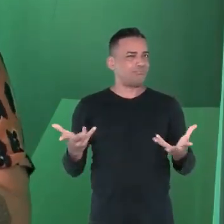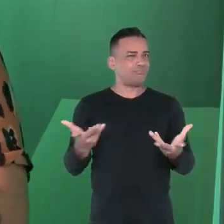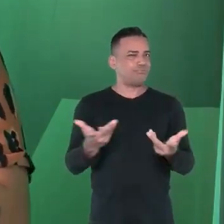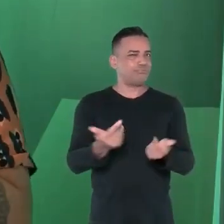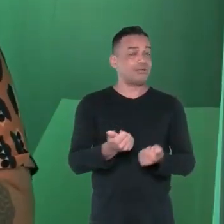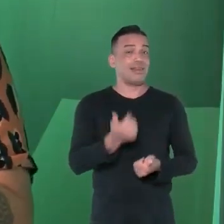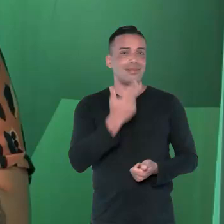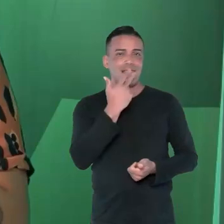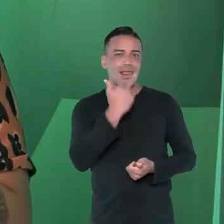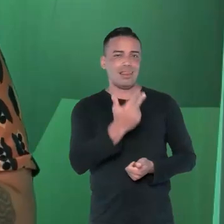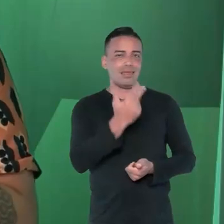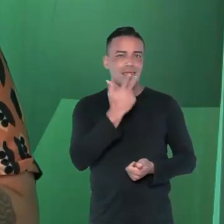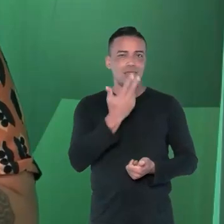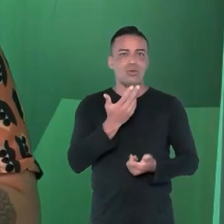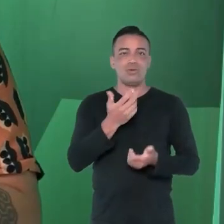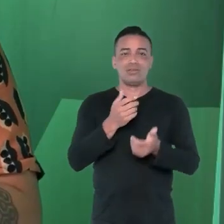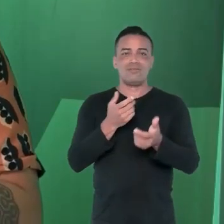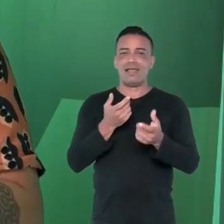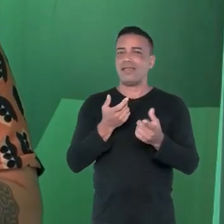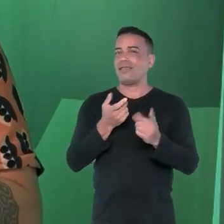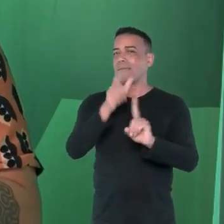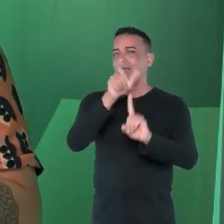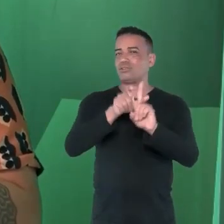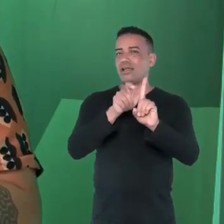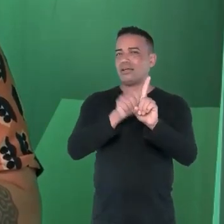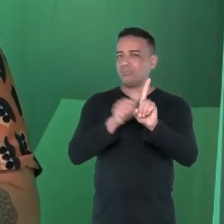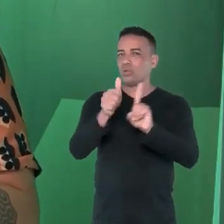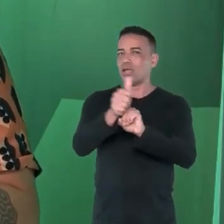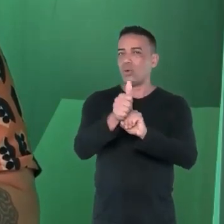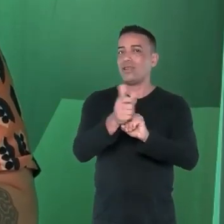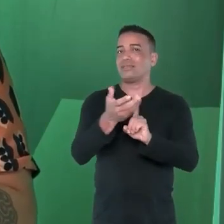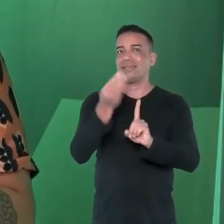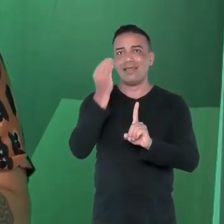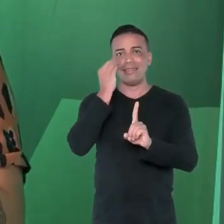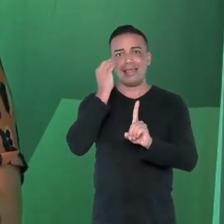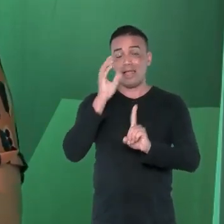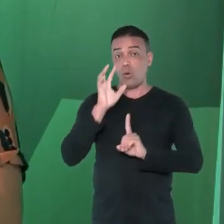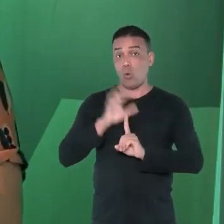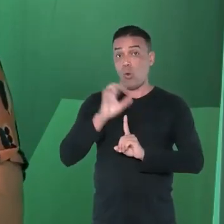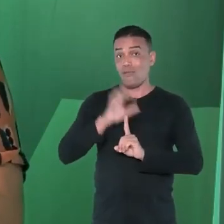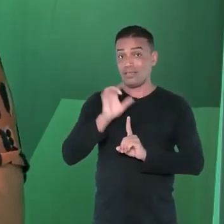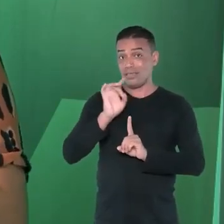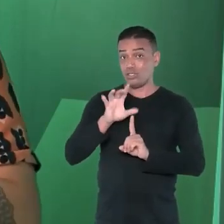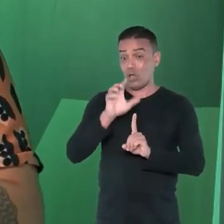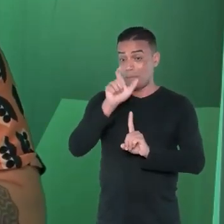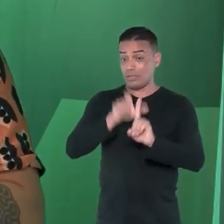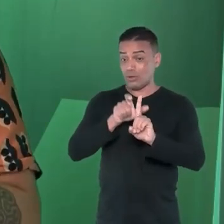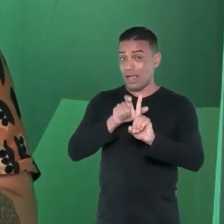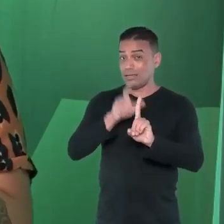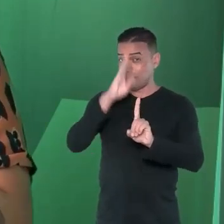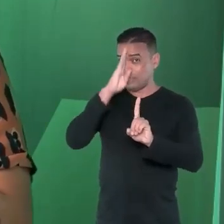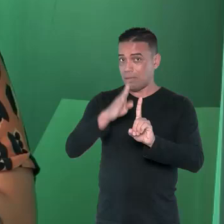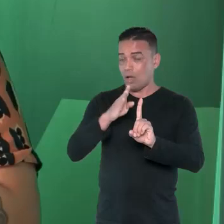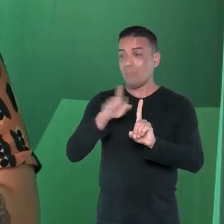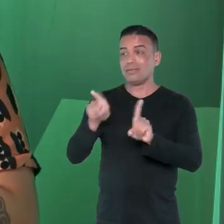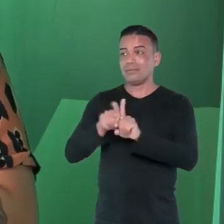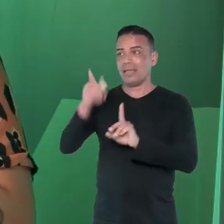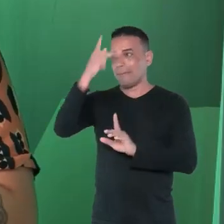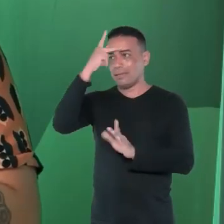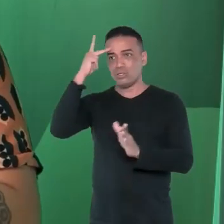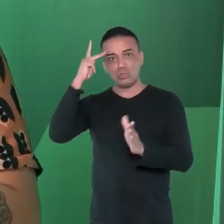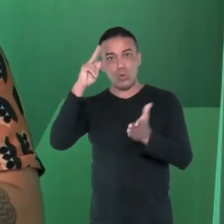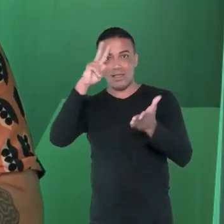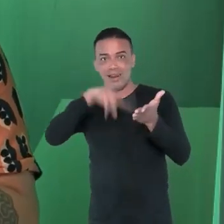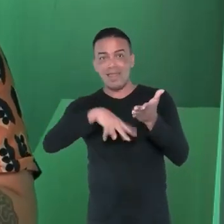ele vai abordando o seu protagonista e na maneira como ele vai tentando convencer não só o protagonista, mas ele vai tentando convencer o leitor